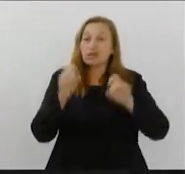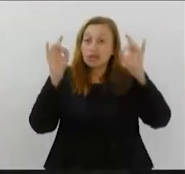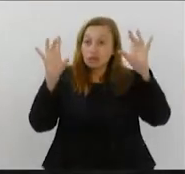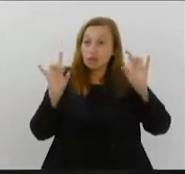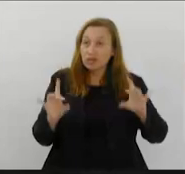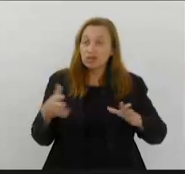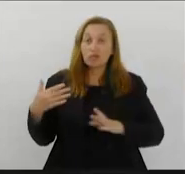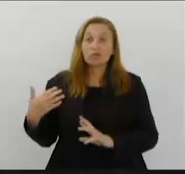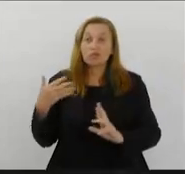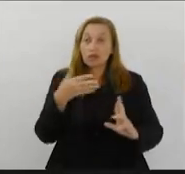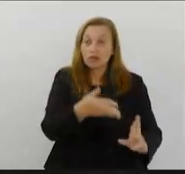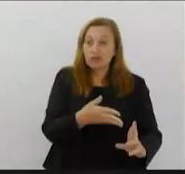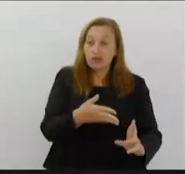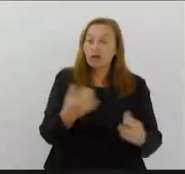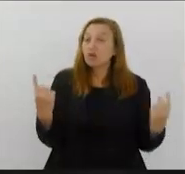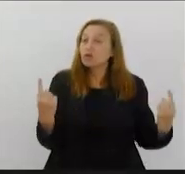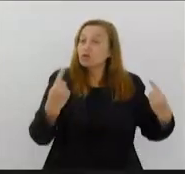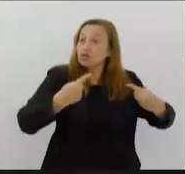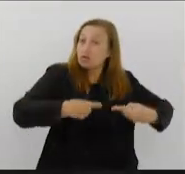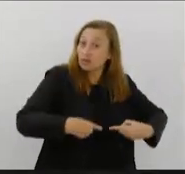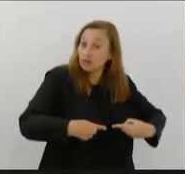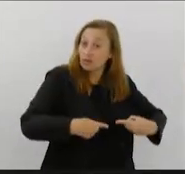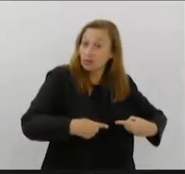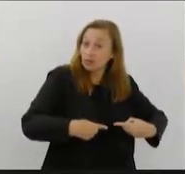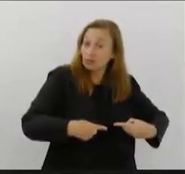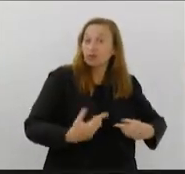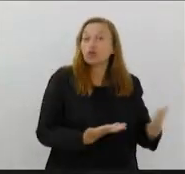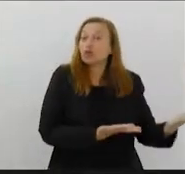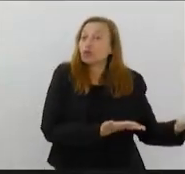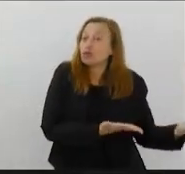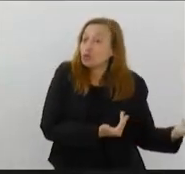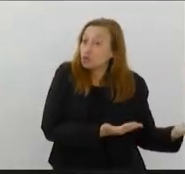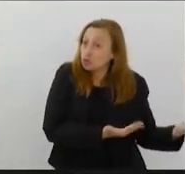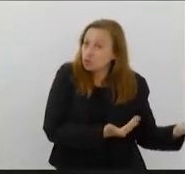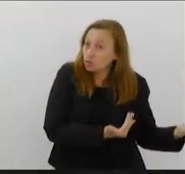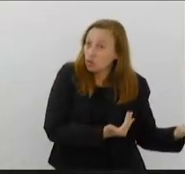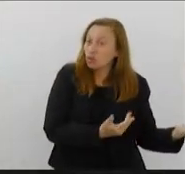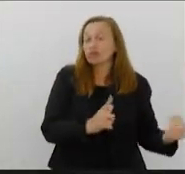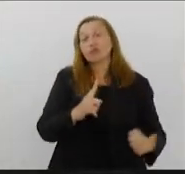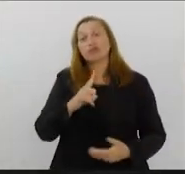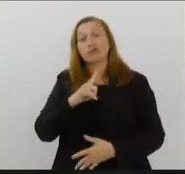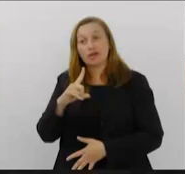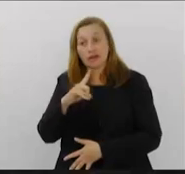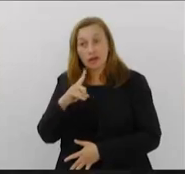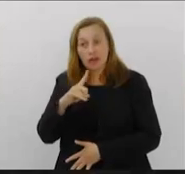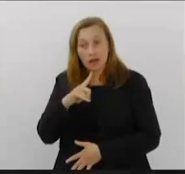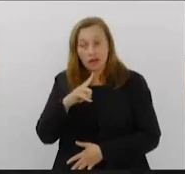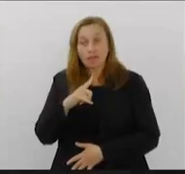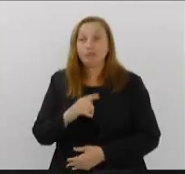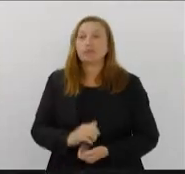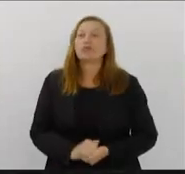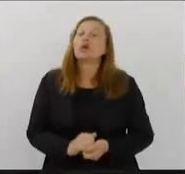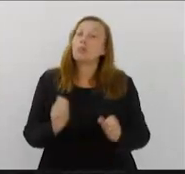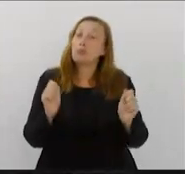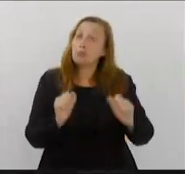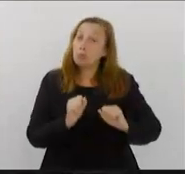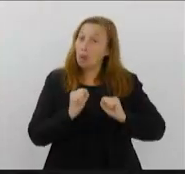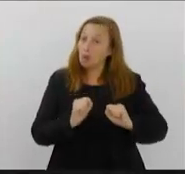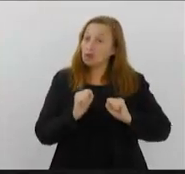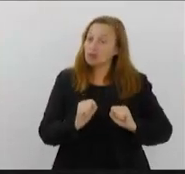se refere aos desafios que essa juventude terá de enfrentar para que possa